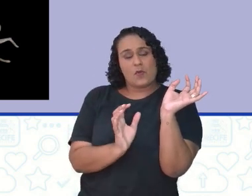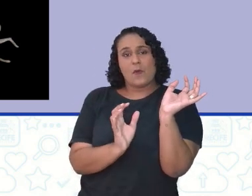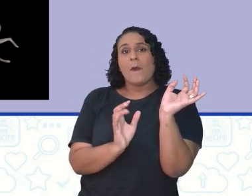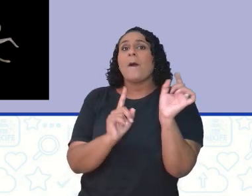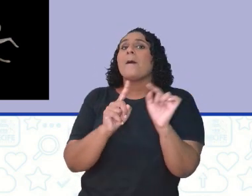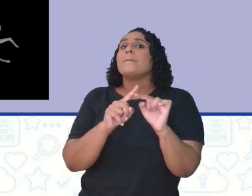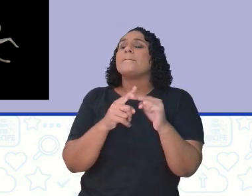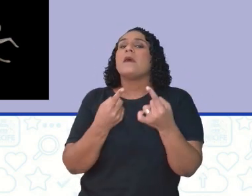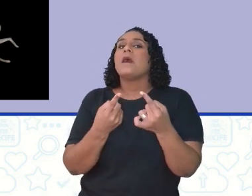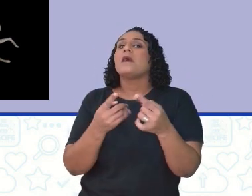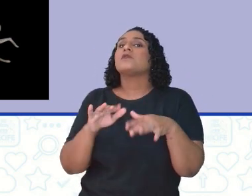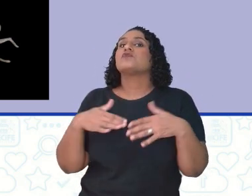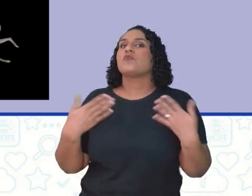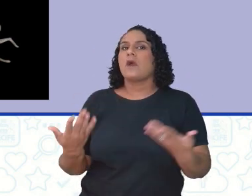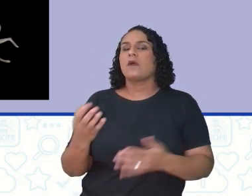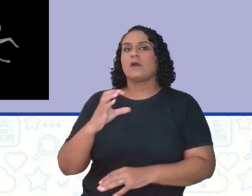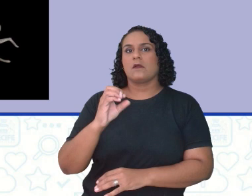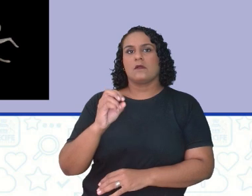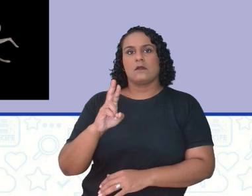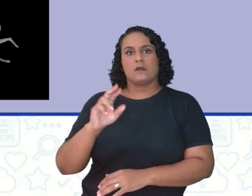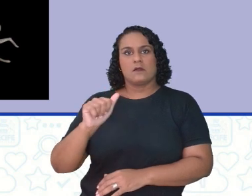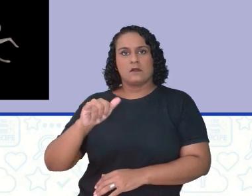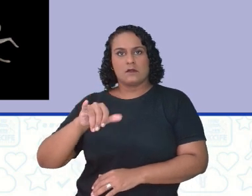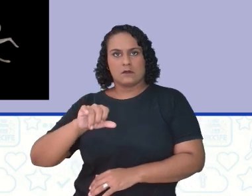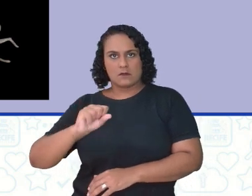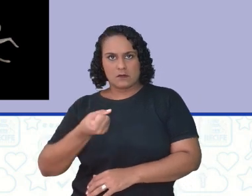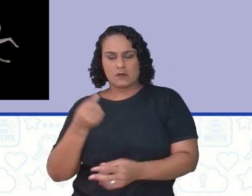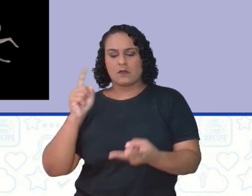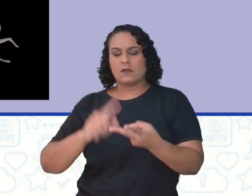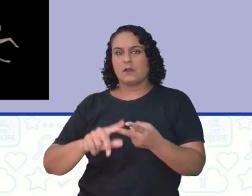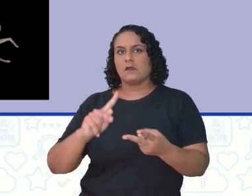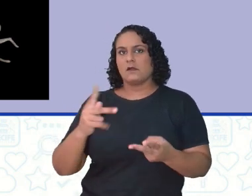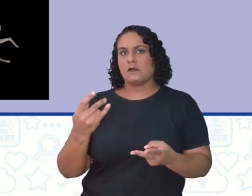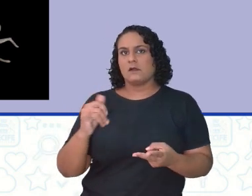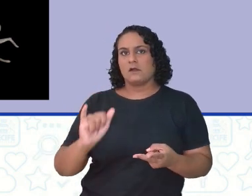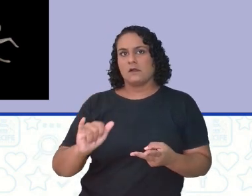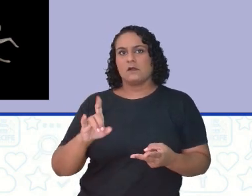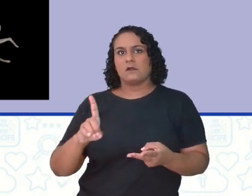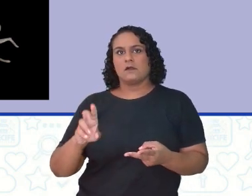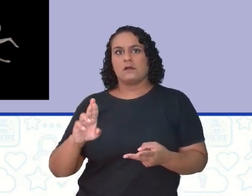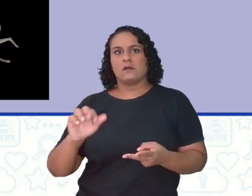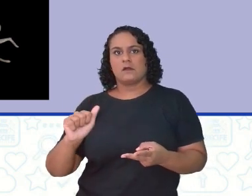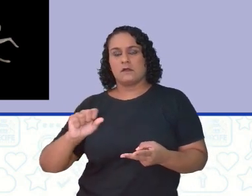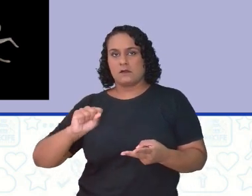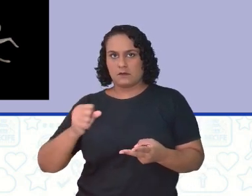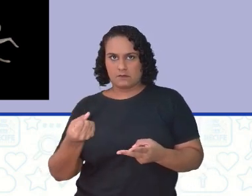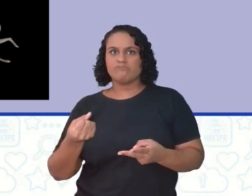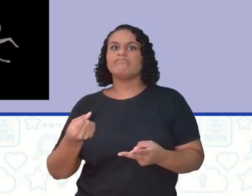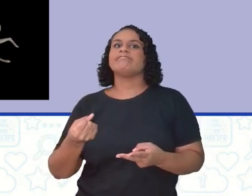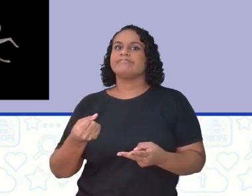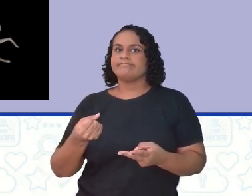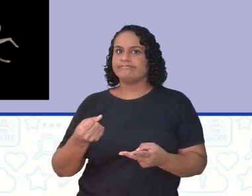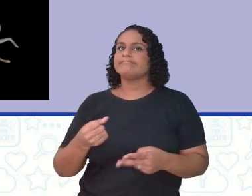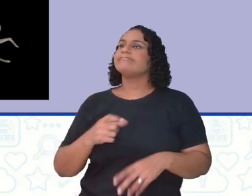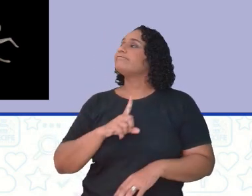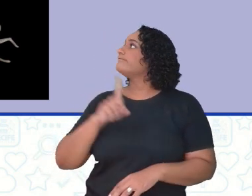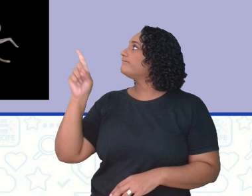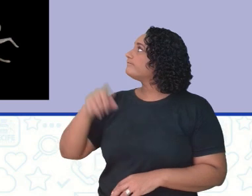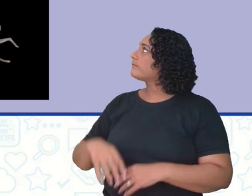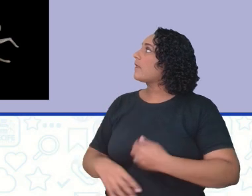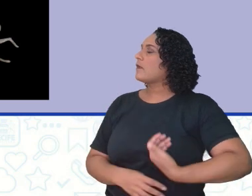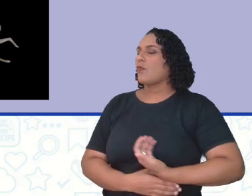os seres que fazem isso? Os corais e as hidras, elas se reproduzem por brotamento. Então, o broto vai